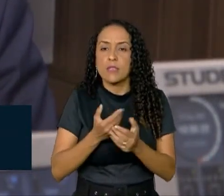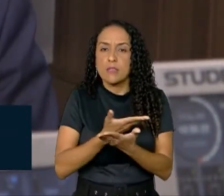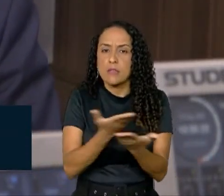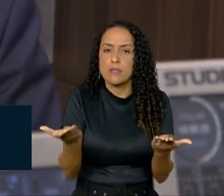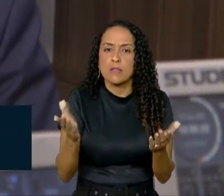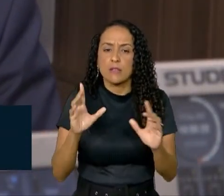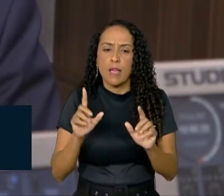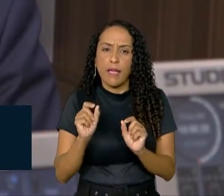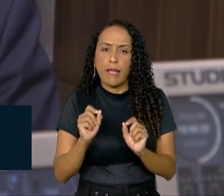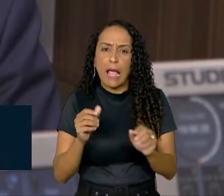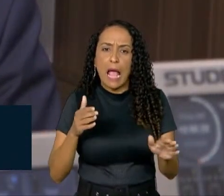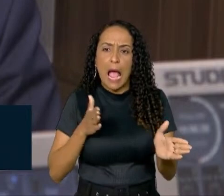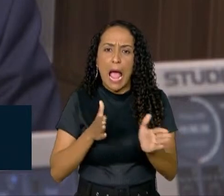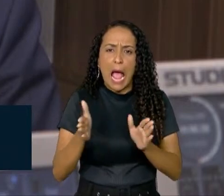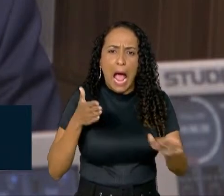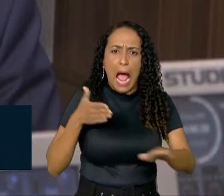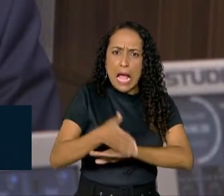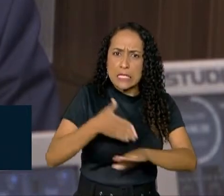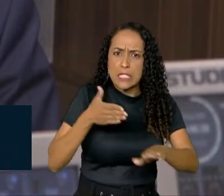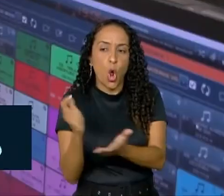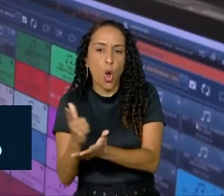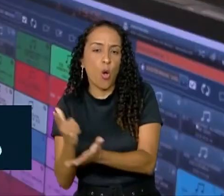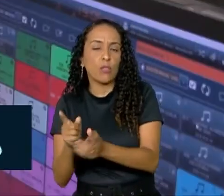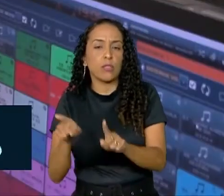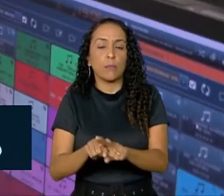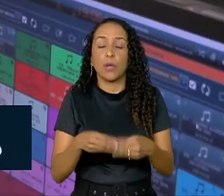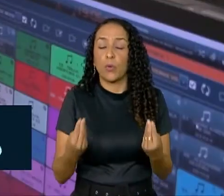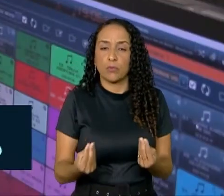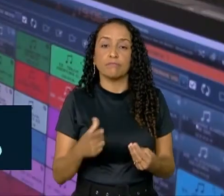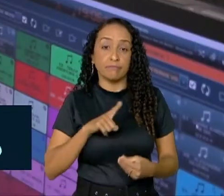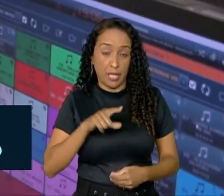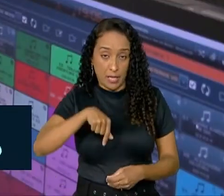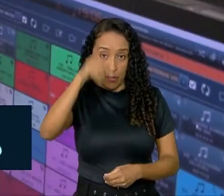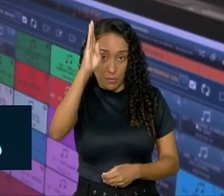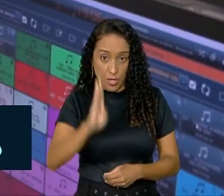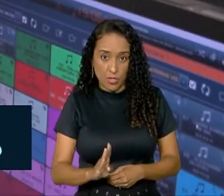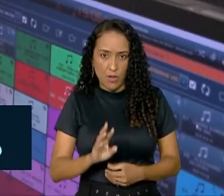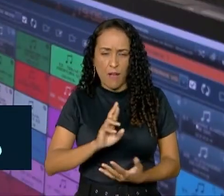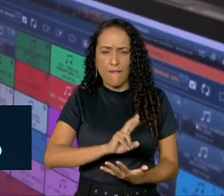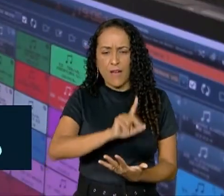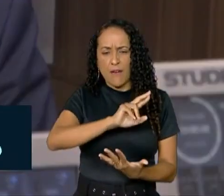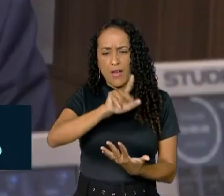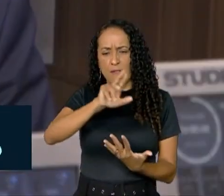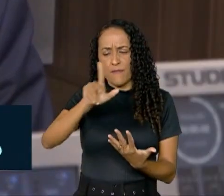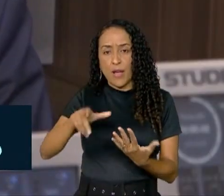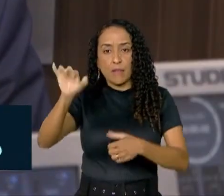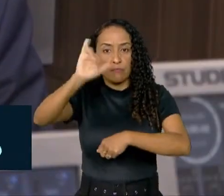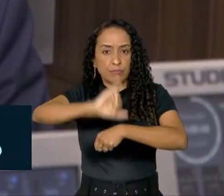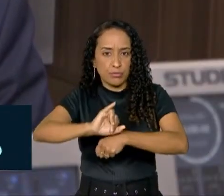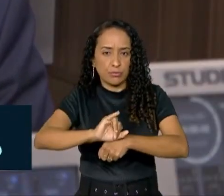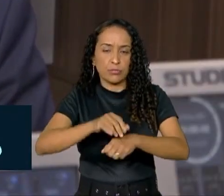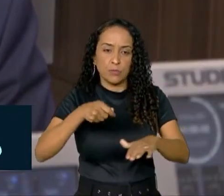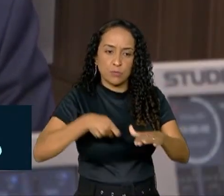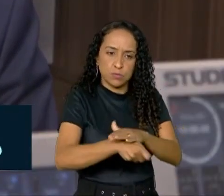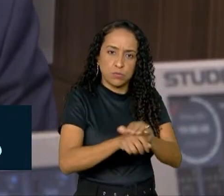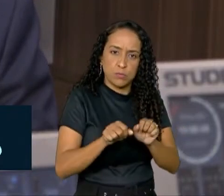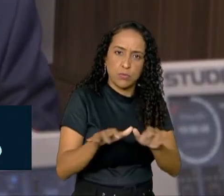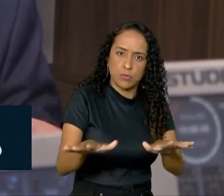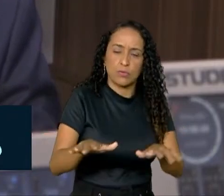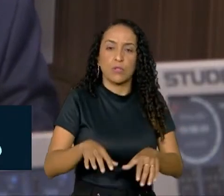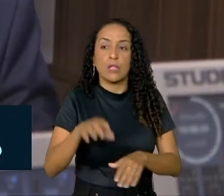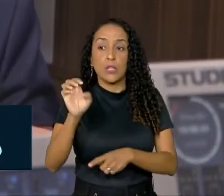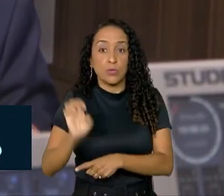sejam acessíveis a todo o povo brasileiro. Nós temos no Brasil várias centrais de abastecimentos